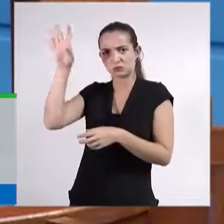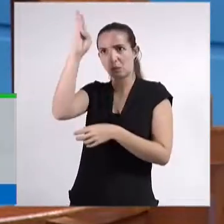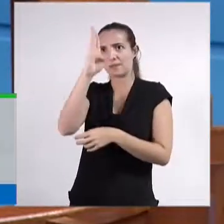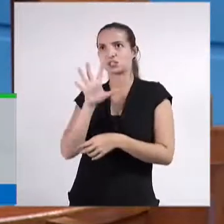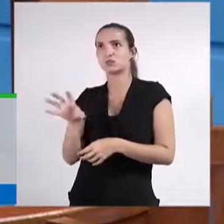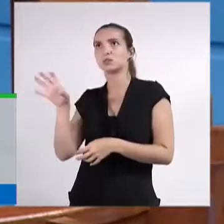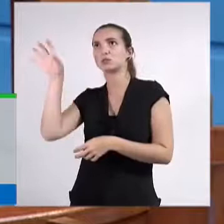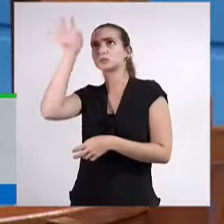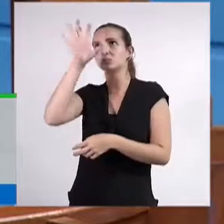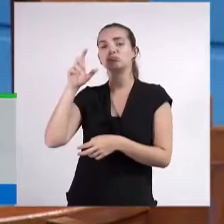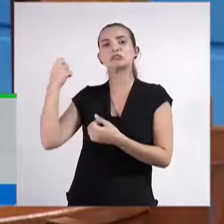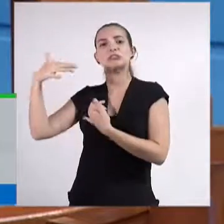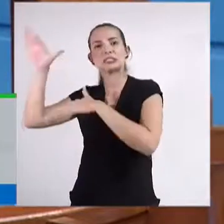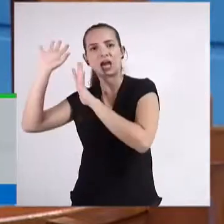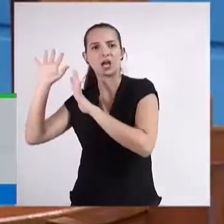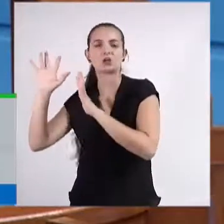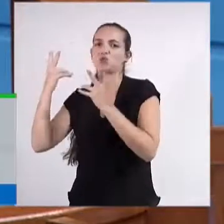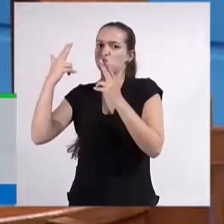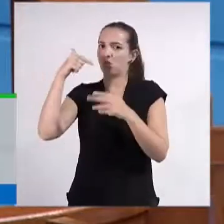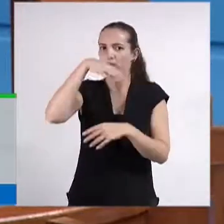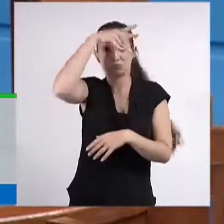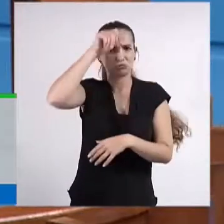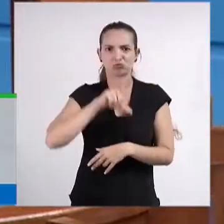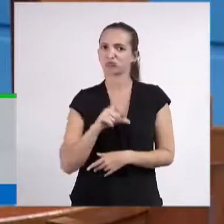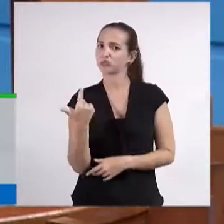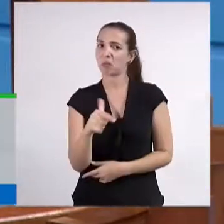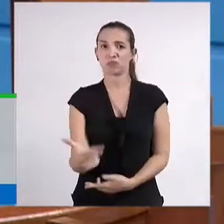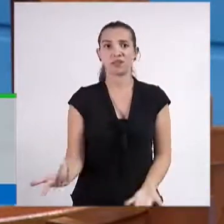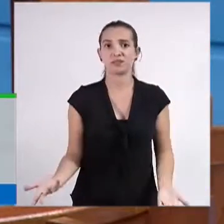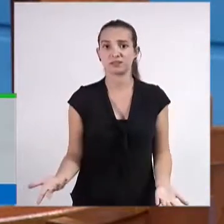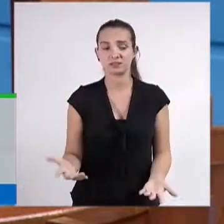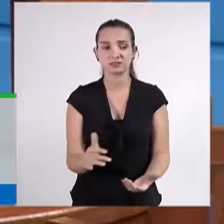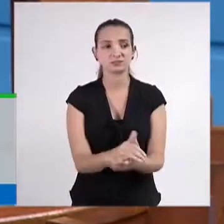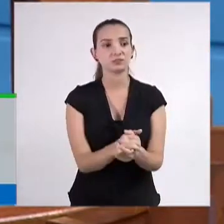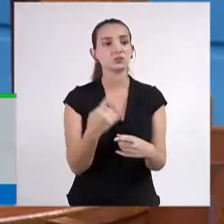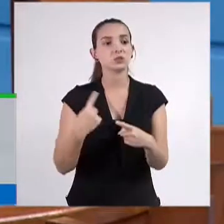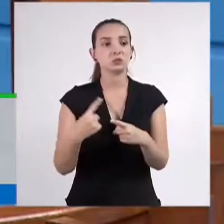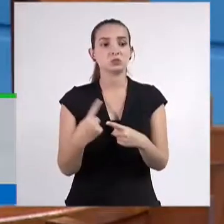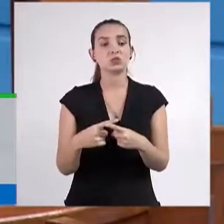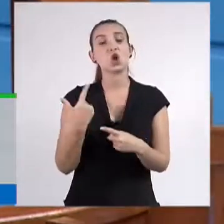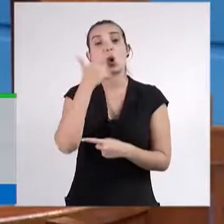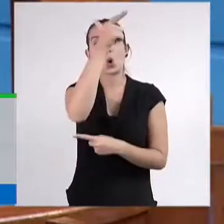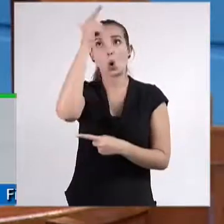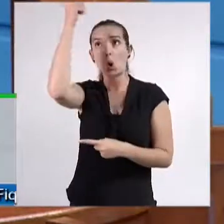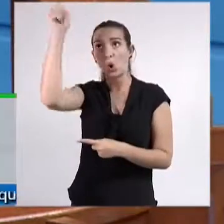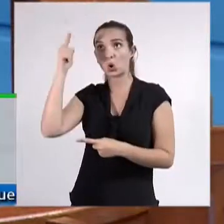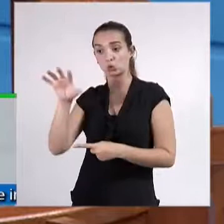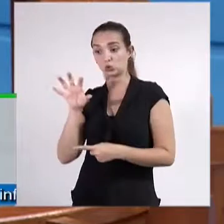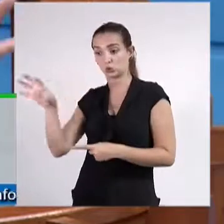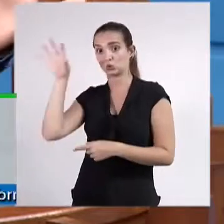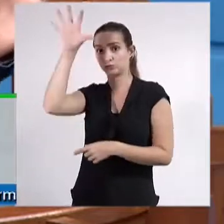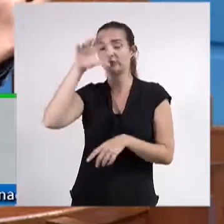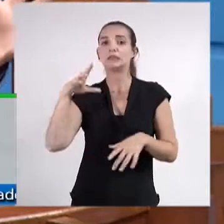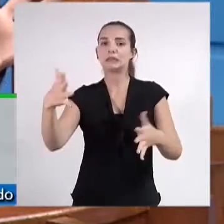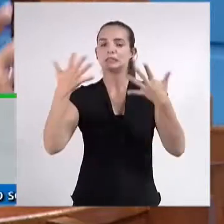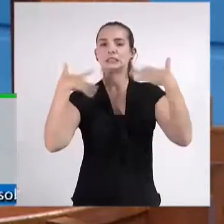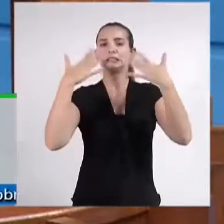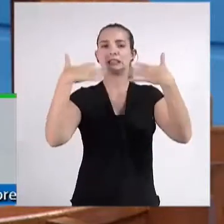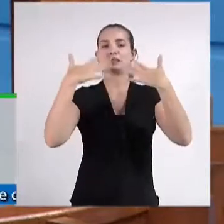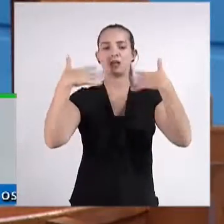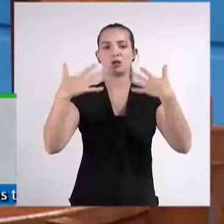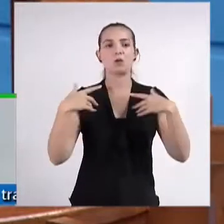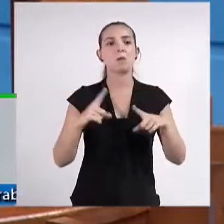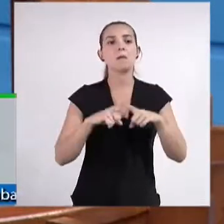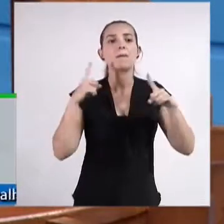terra essa justificativa de que nas regiões que ocorreram temperaturas mais altas, a alta de